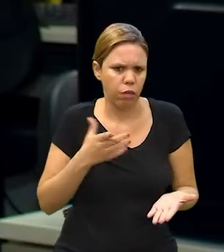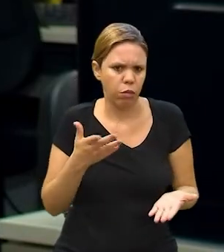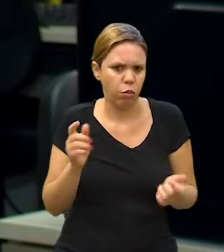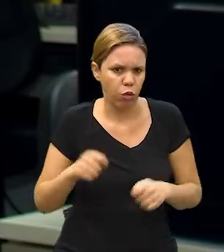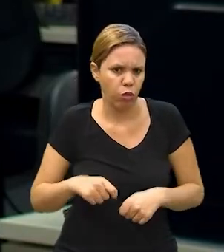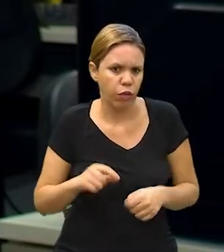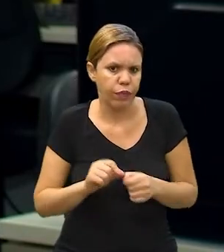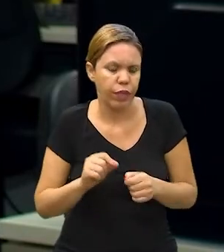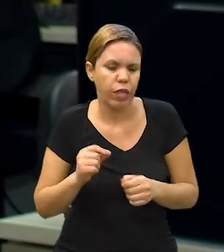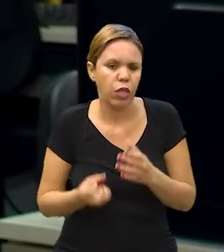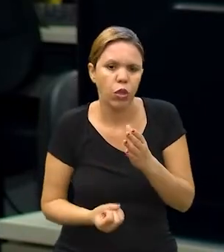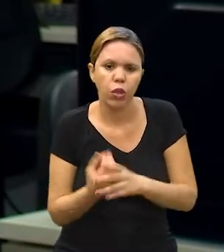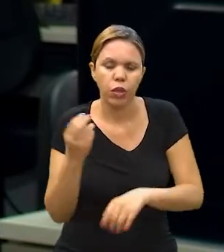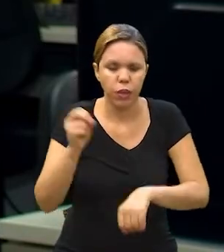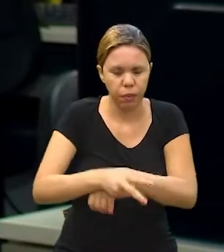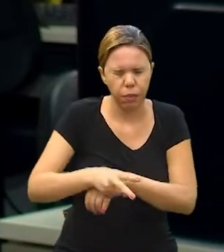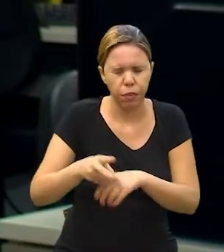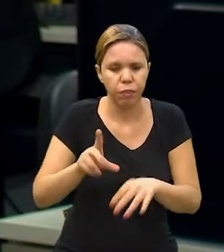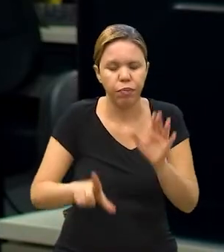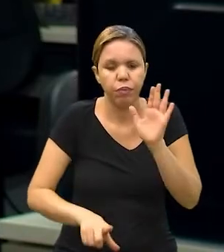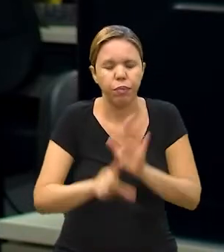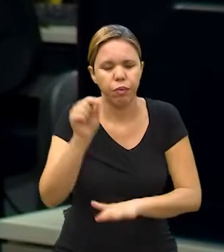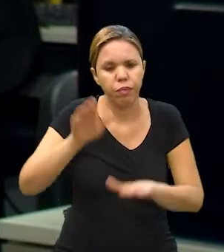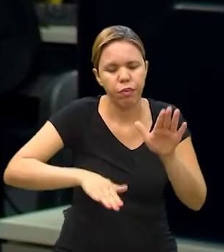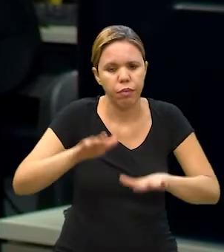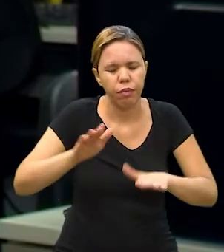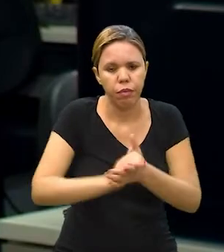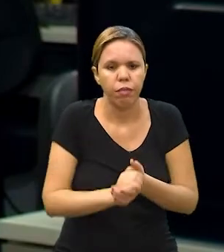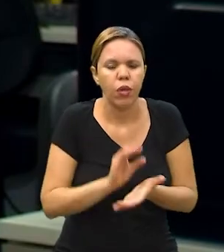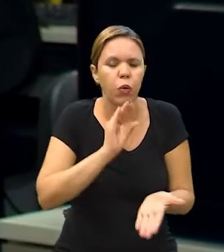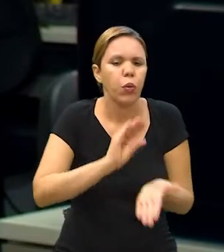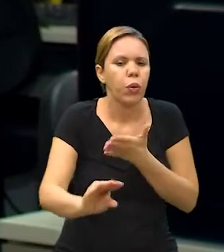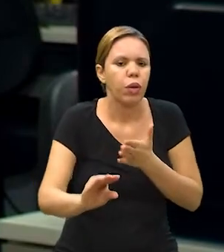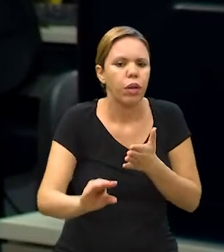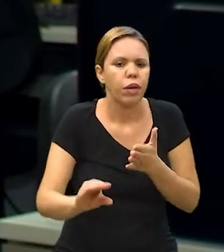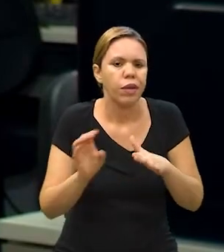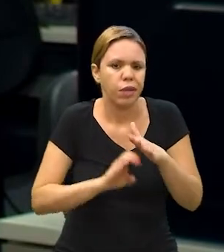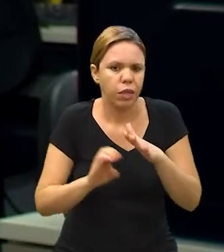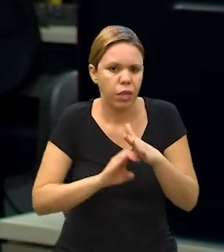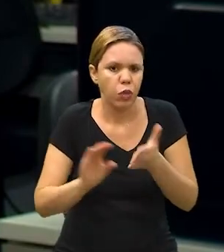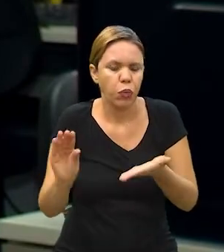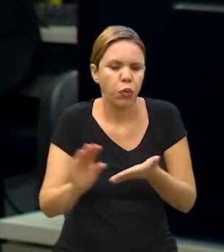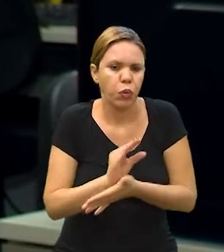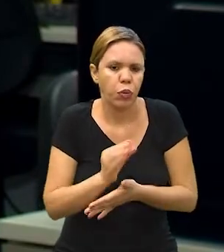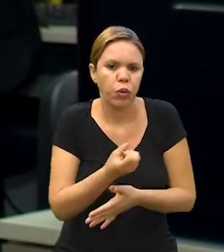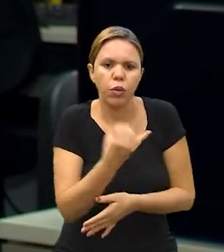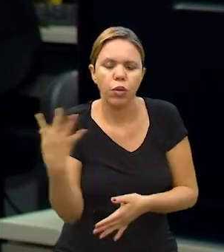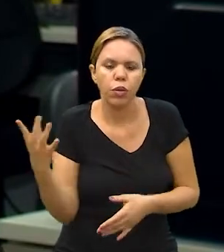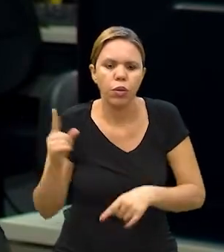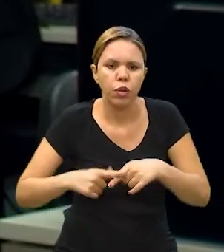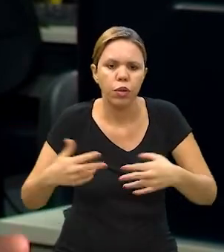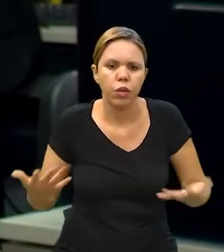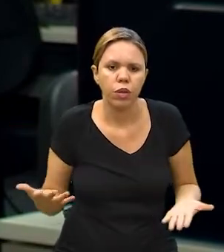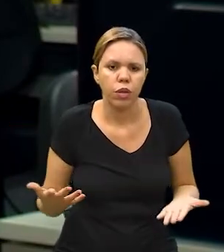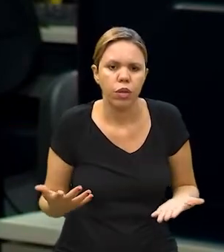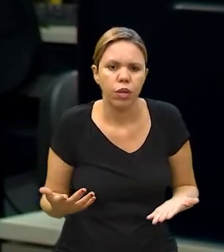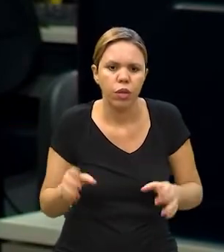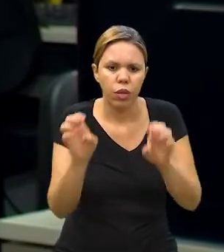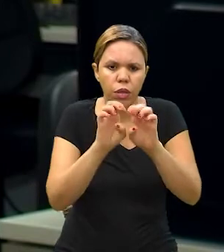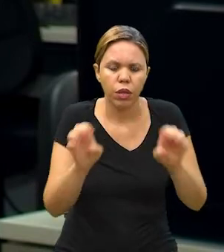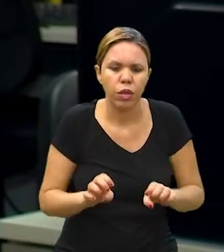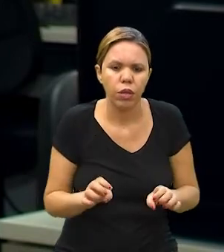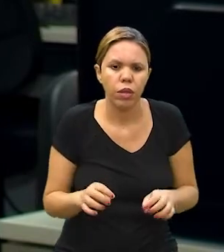eu falei, a geração de emprego, de renda, depender do tipo de investimento que as cooperativas receberem, do tipo, da quantidade de material, do tipo de estrutura